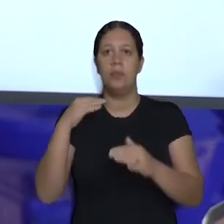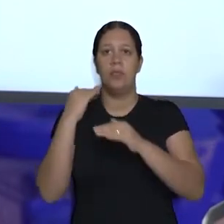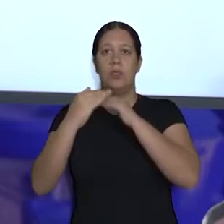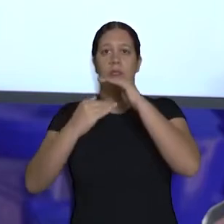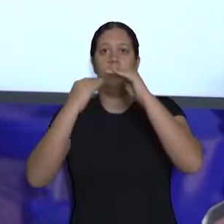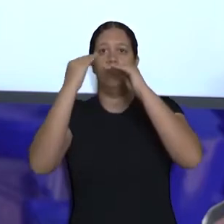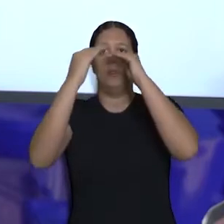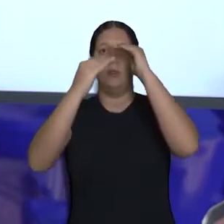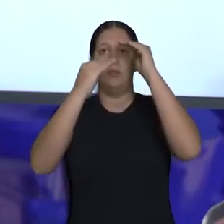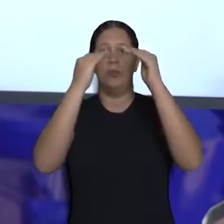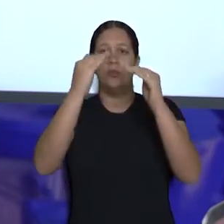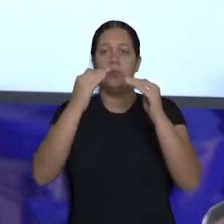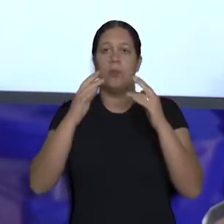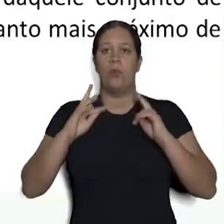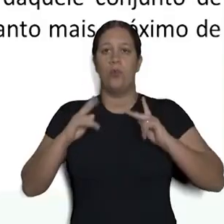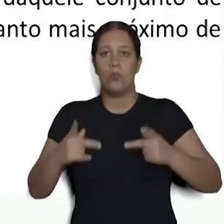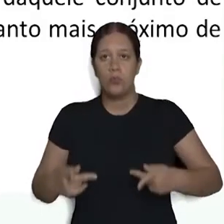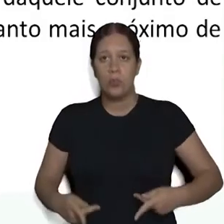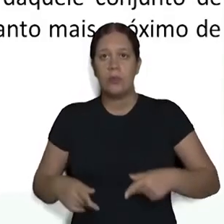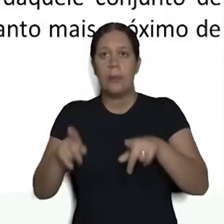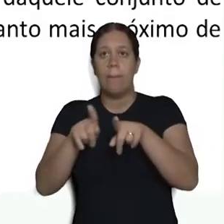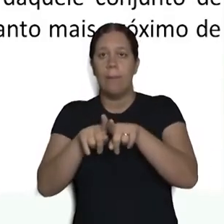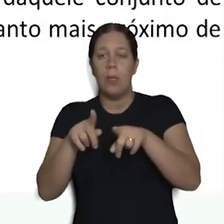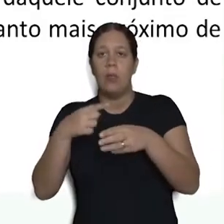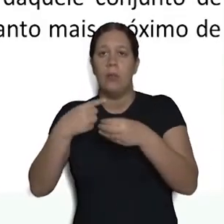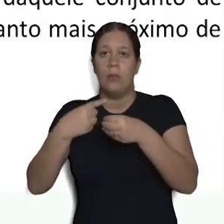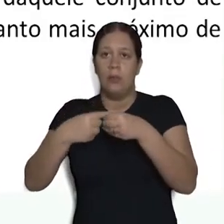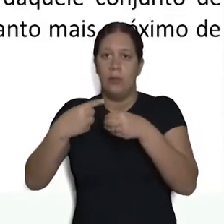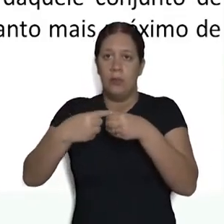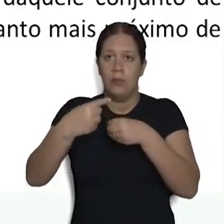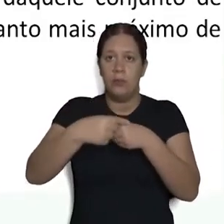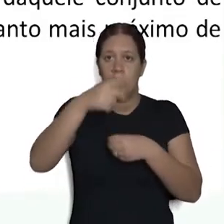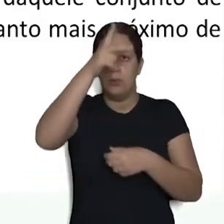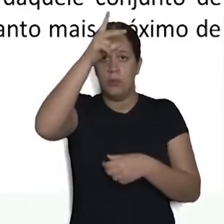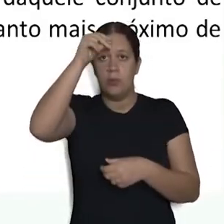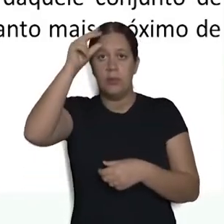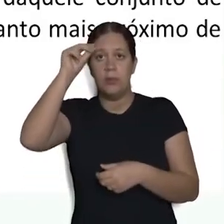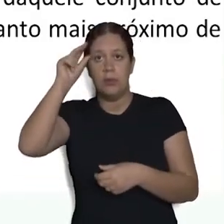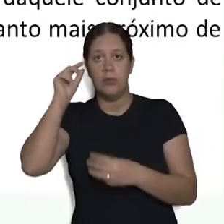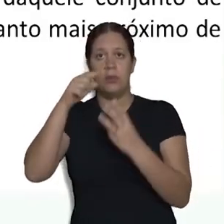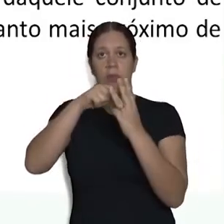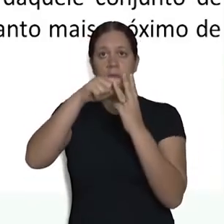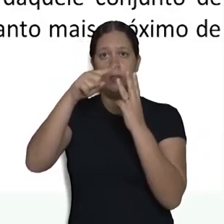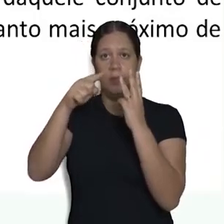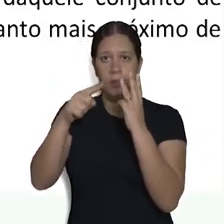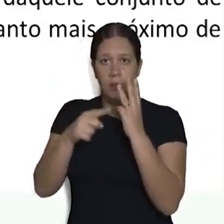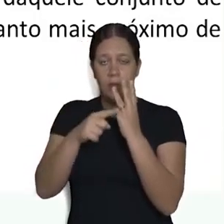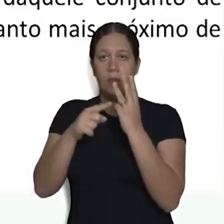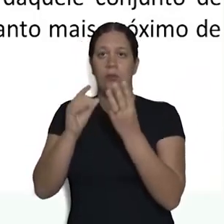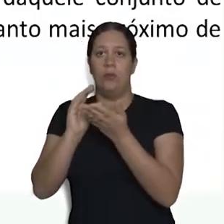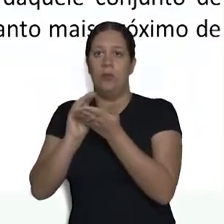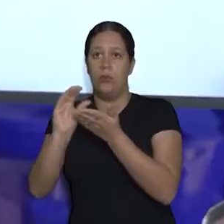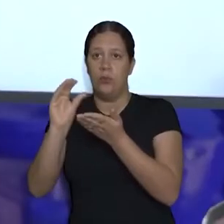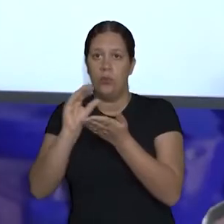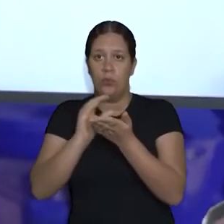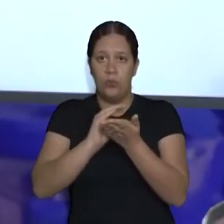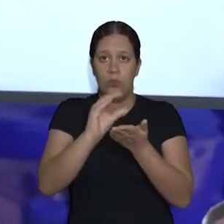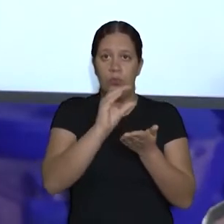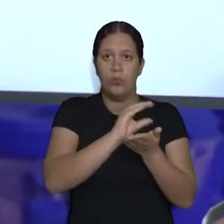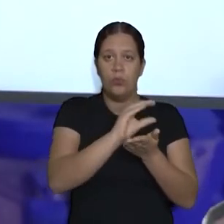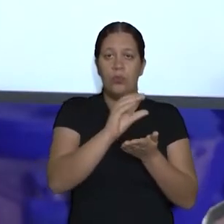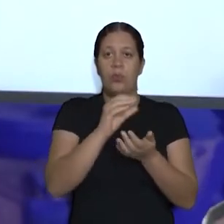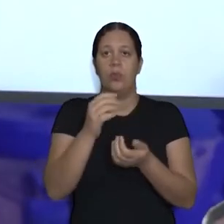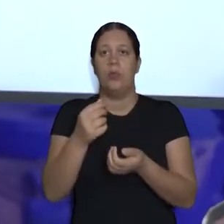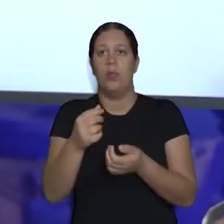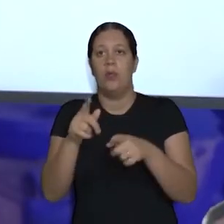Desenvolvimento Humano, só que para nível municipal, onde calcula-se a partir de 3 índices, né? A renda per capita, ou seja, o quanto